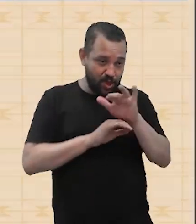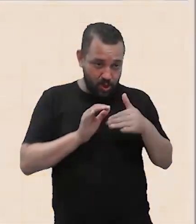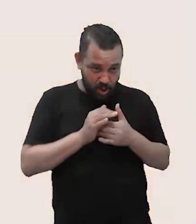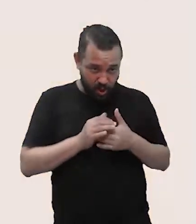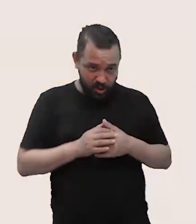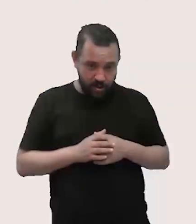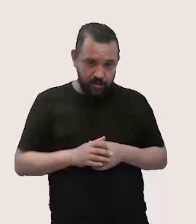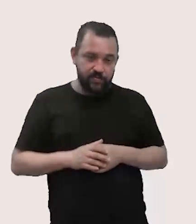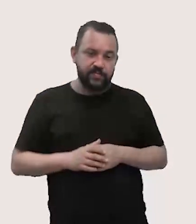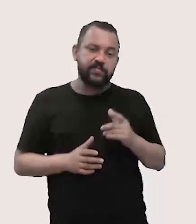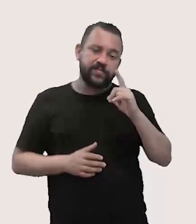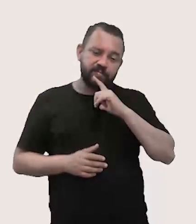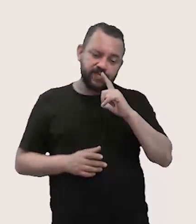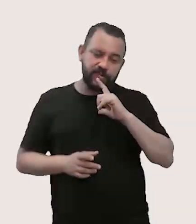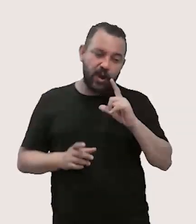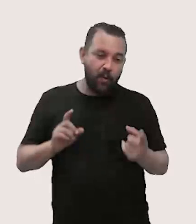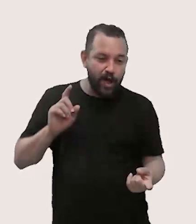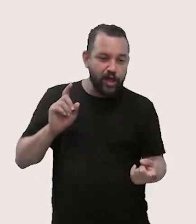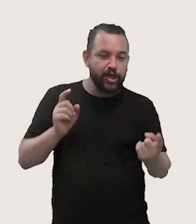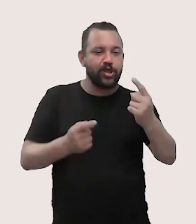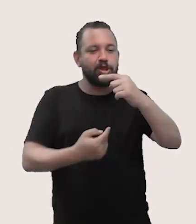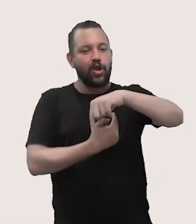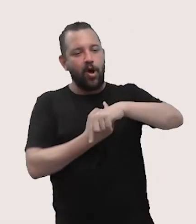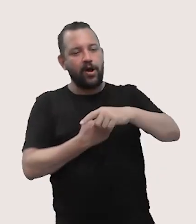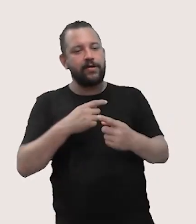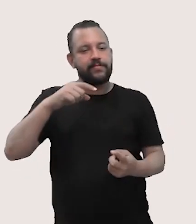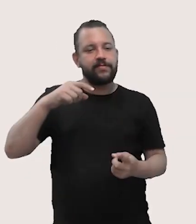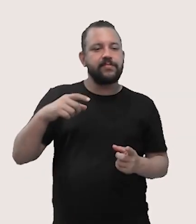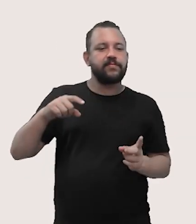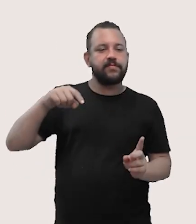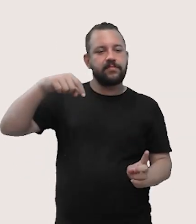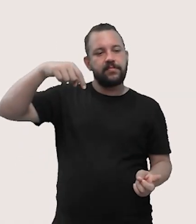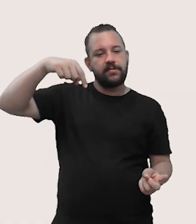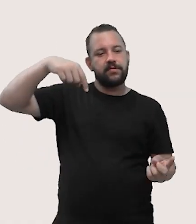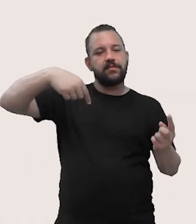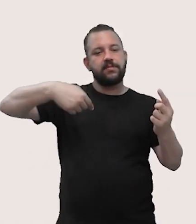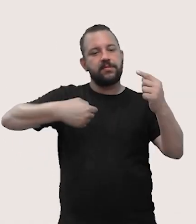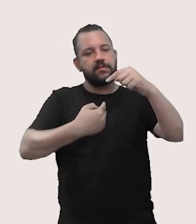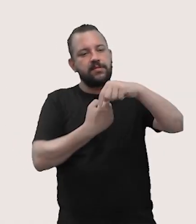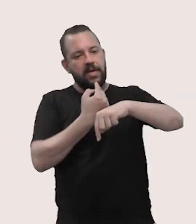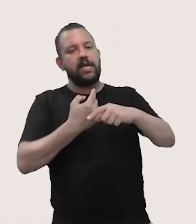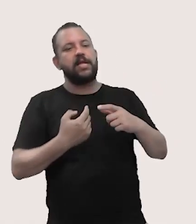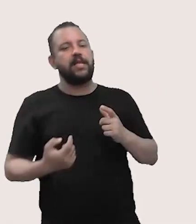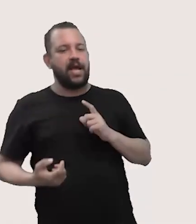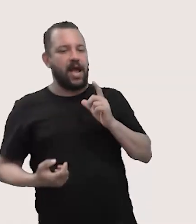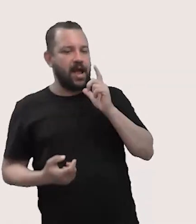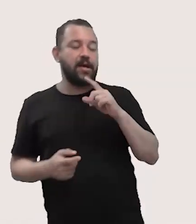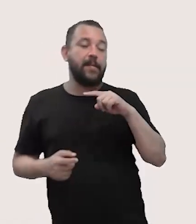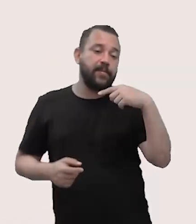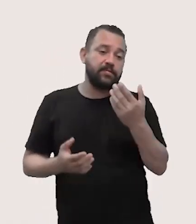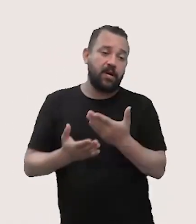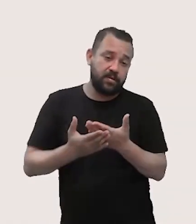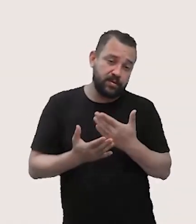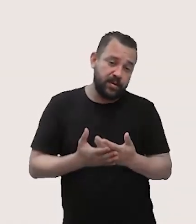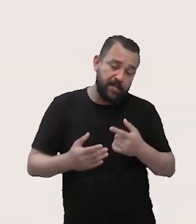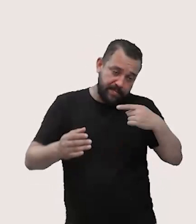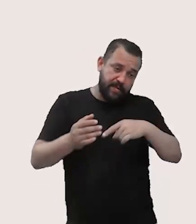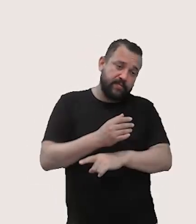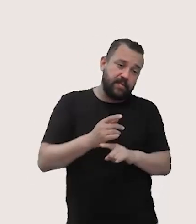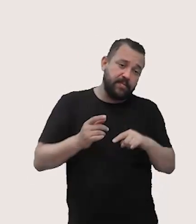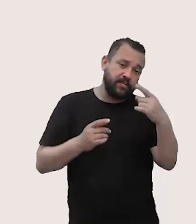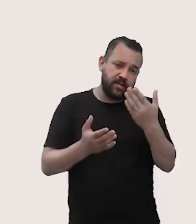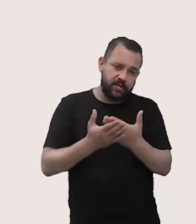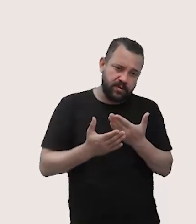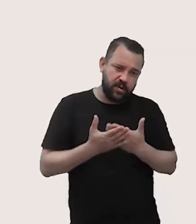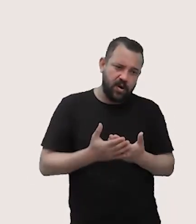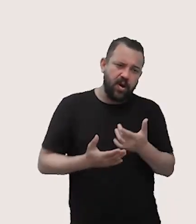uma convecção decorrente a essa mudança de temperatura, que na próxima aula eu vou explicar um pouco mais para você. Uma outra